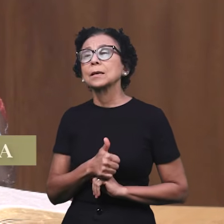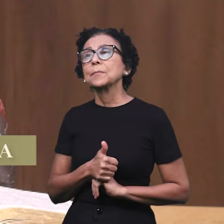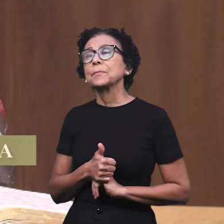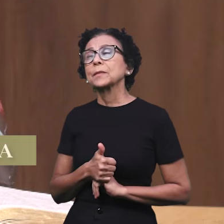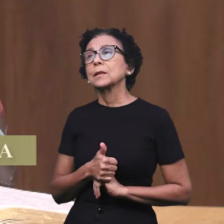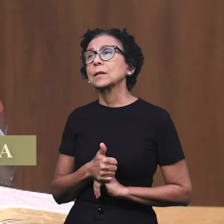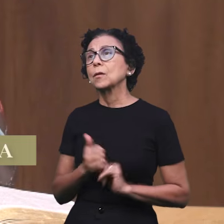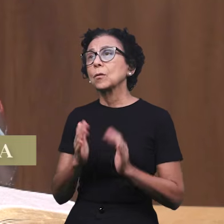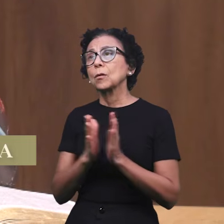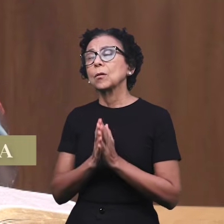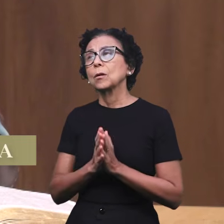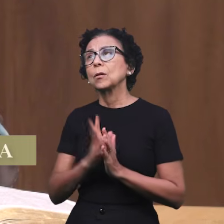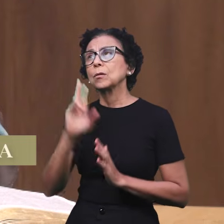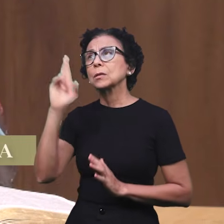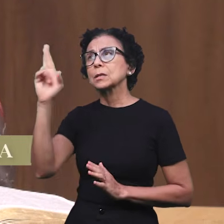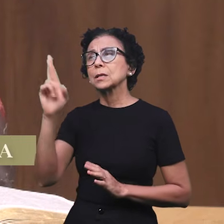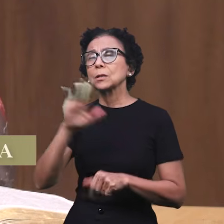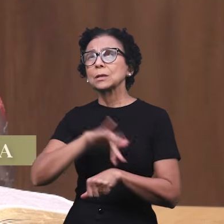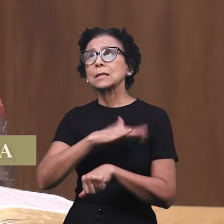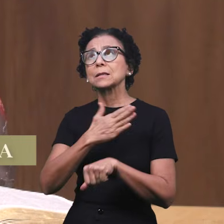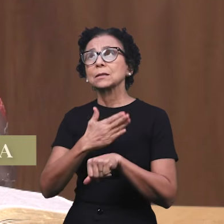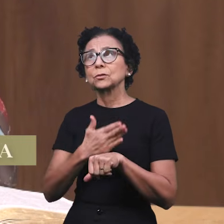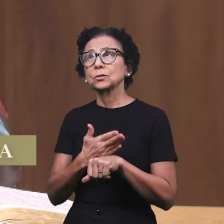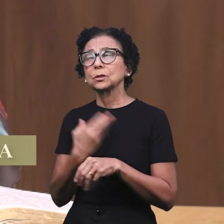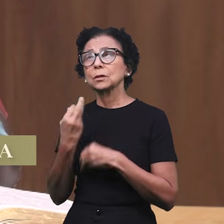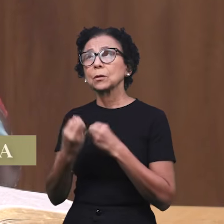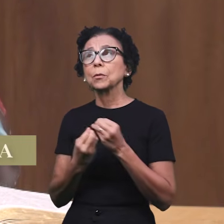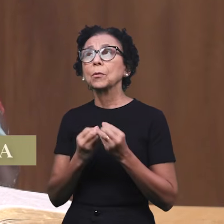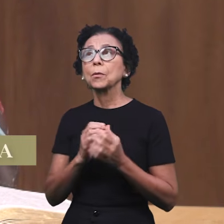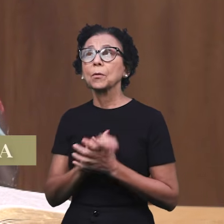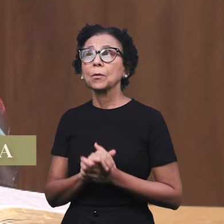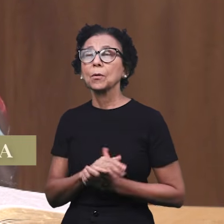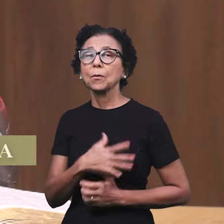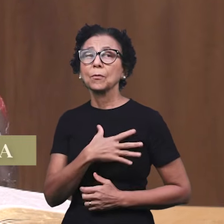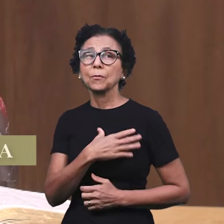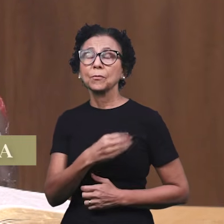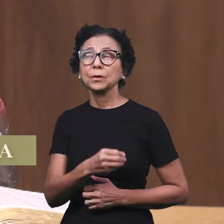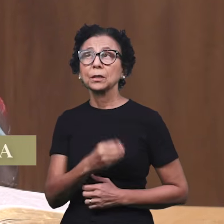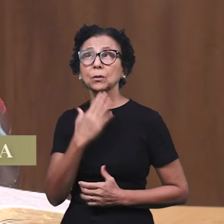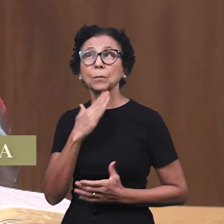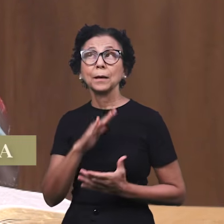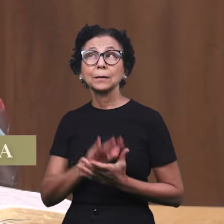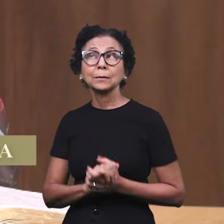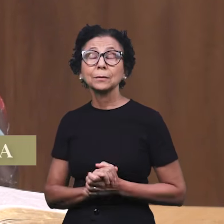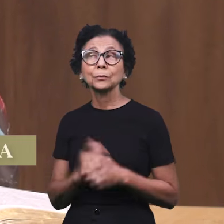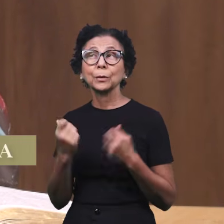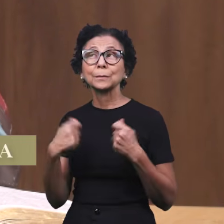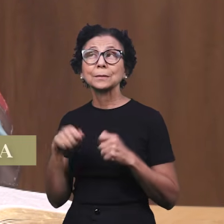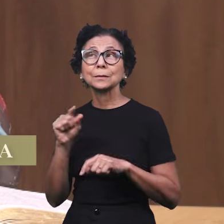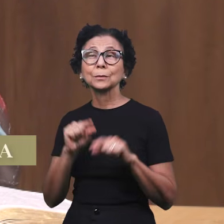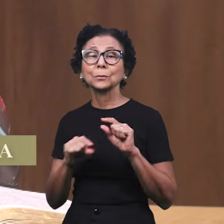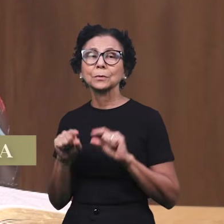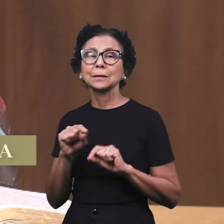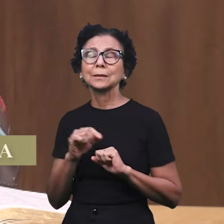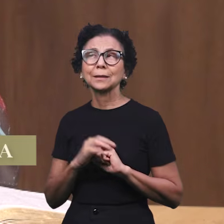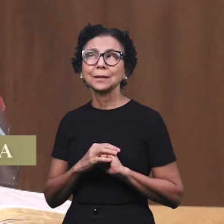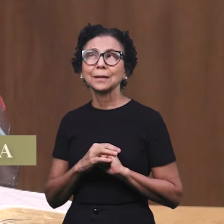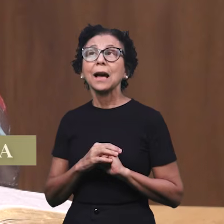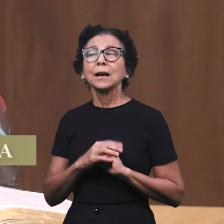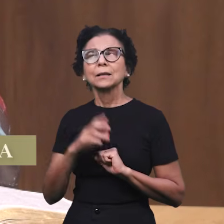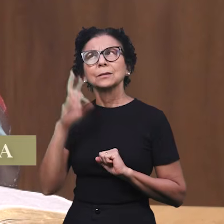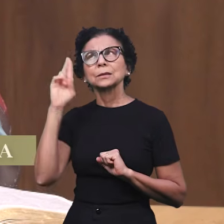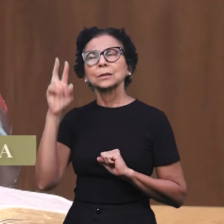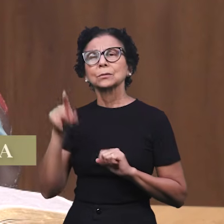uma palavra, ou até mesmo eu vou dar uma assistência à igreja. Ela busca as orientações, revelações, ela quer